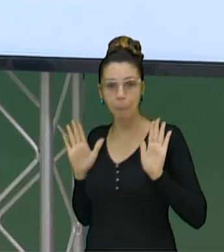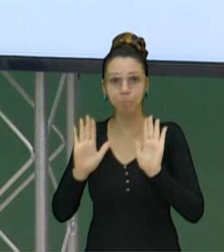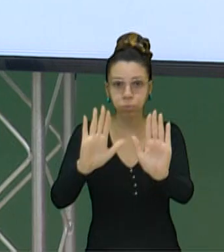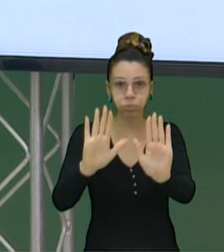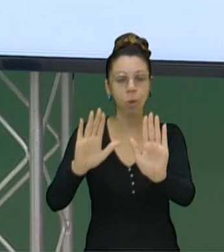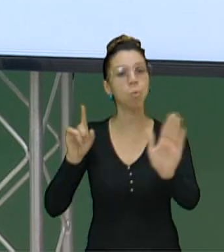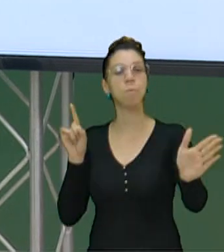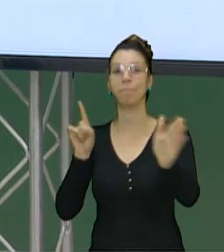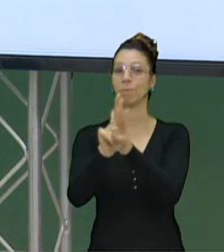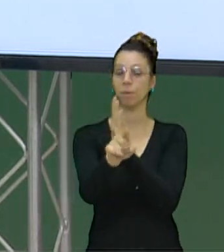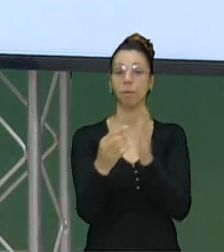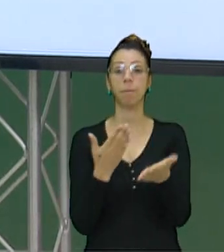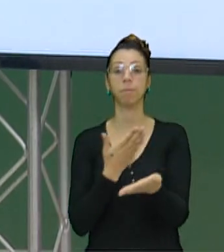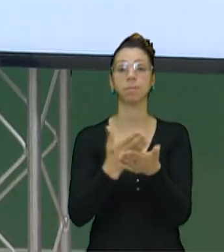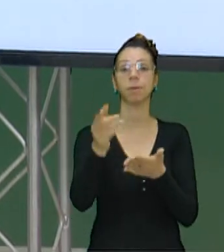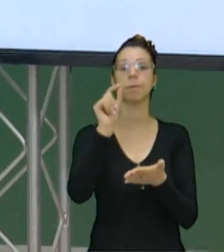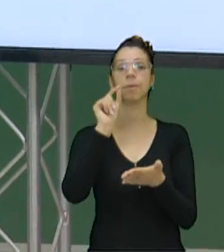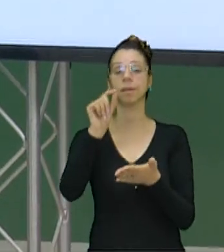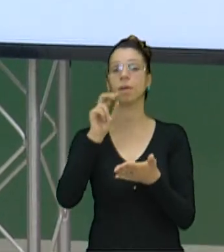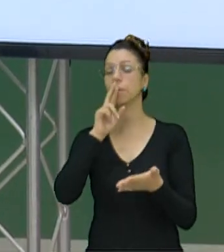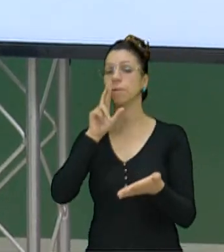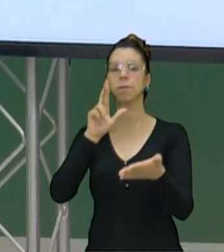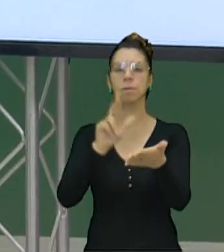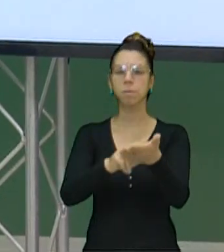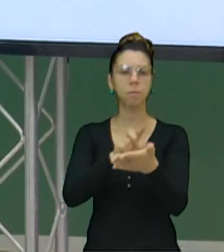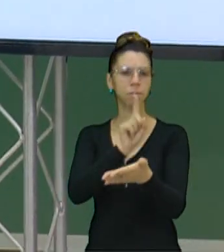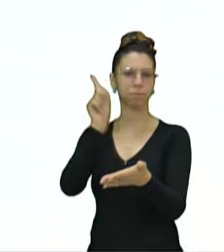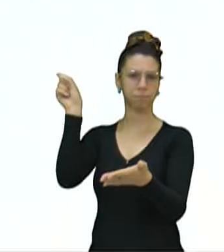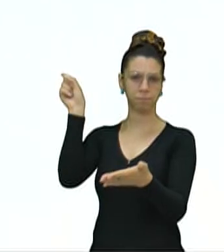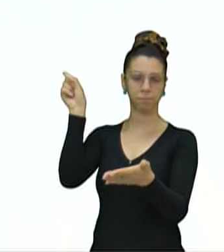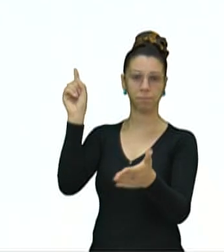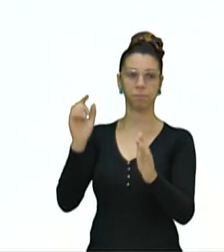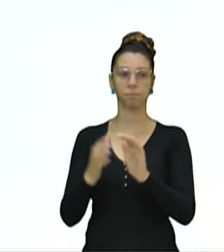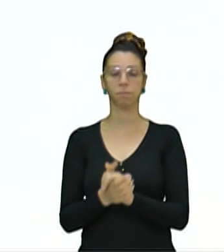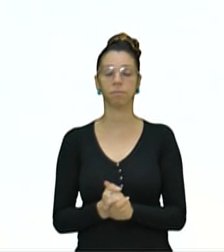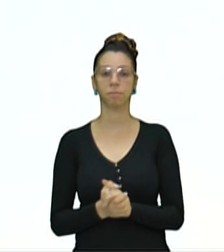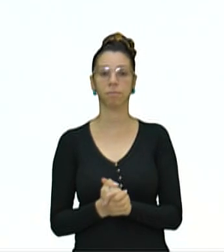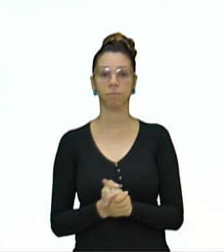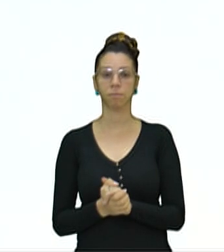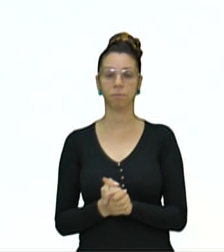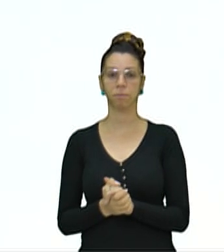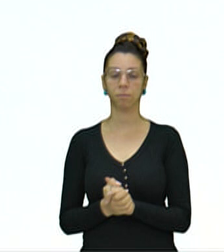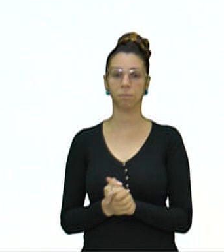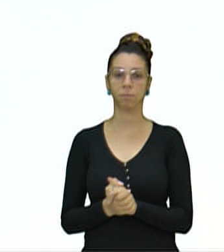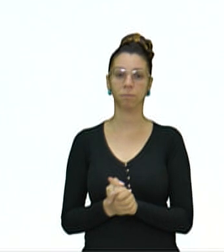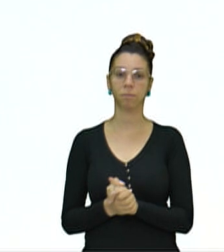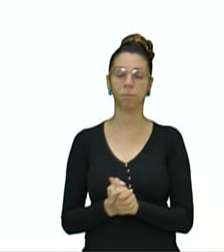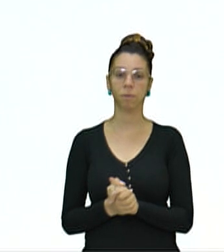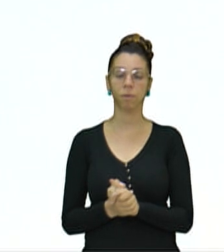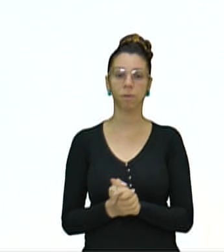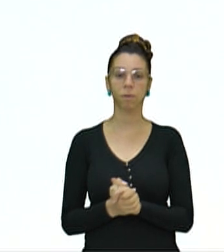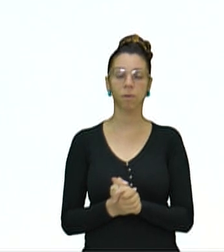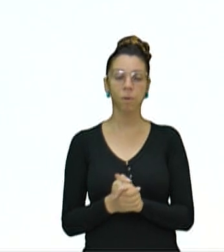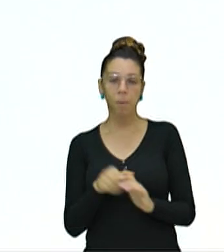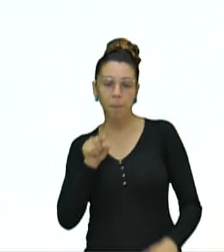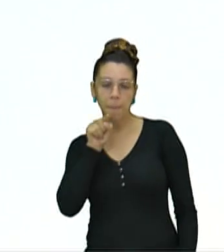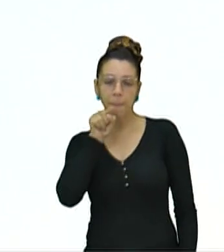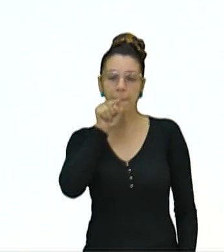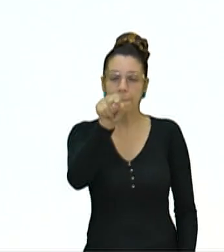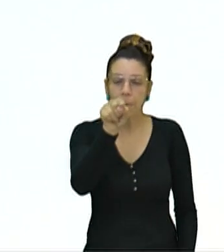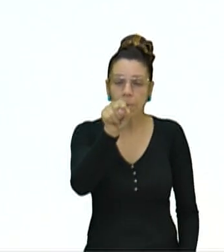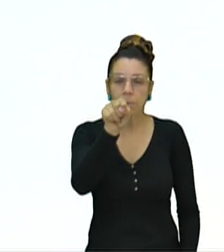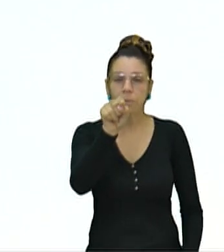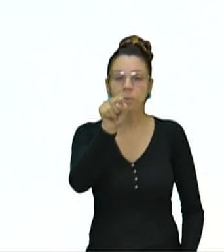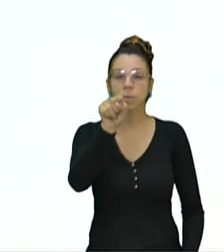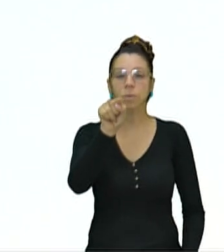poder iniciar essa aula aqui, eu quero que vocês respondam esse quiz aqui. Um ponto material, nossa, que questão, né? Questão bem teórica, né?